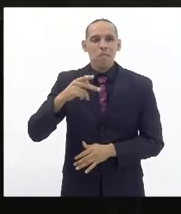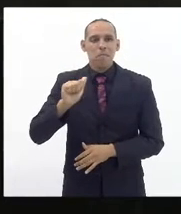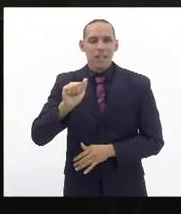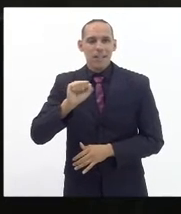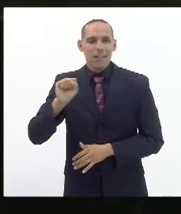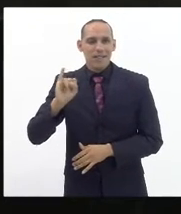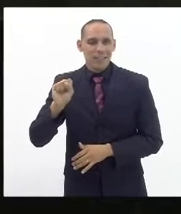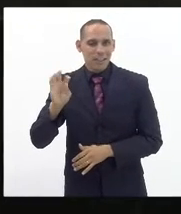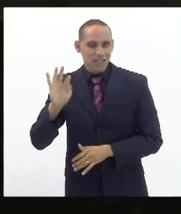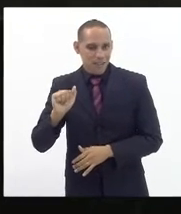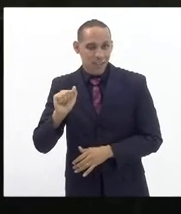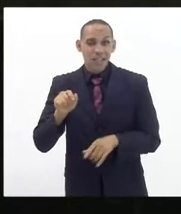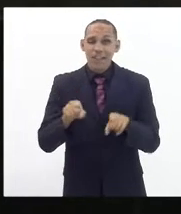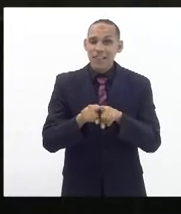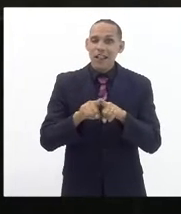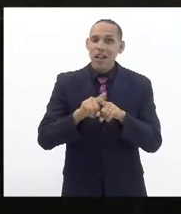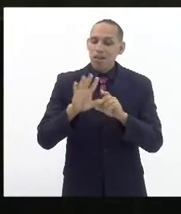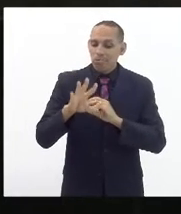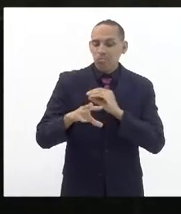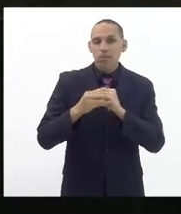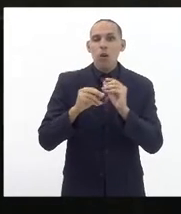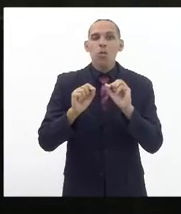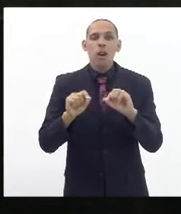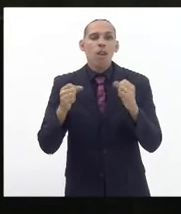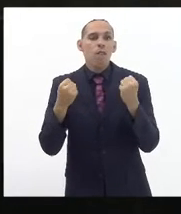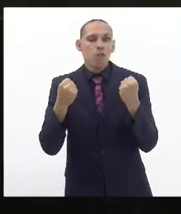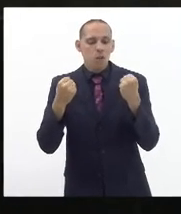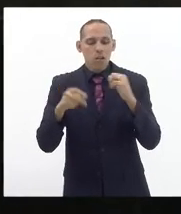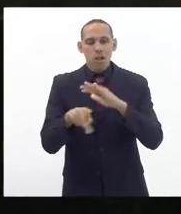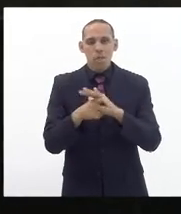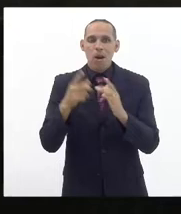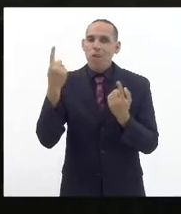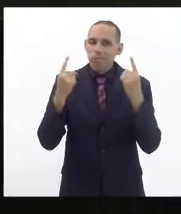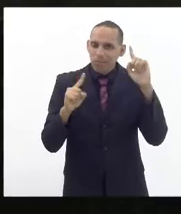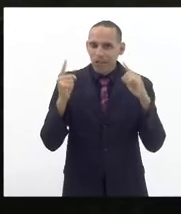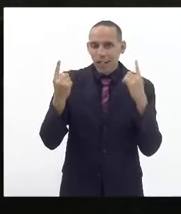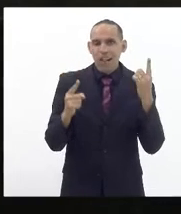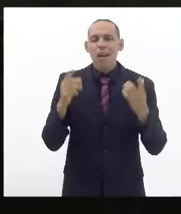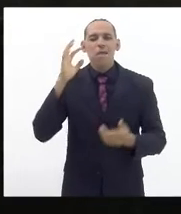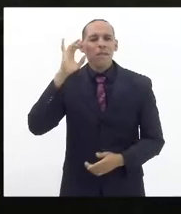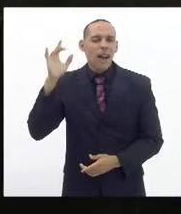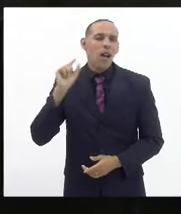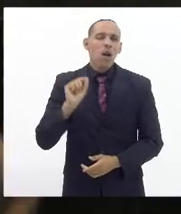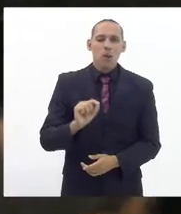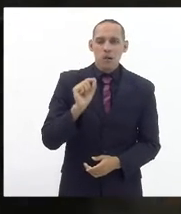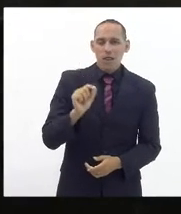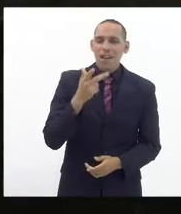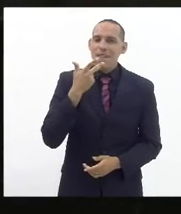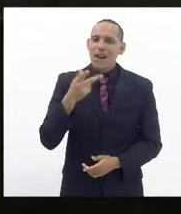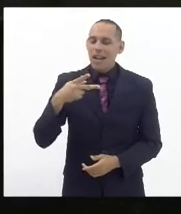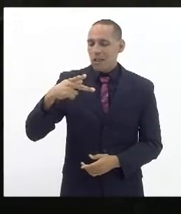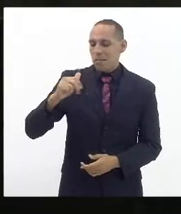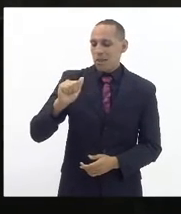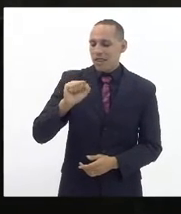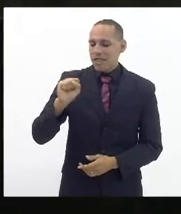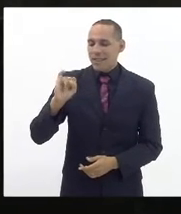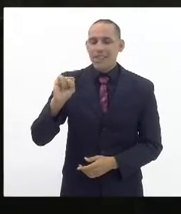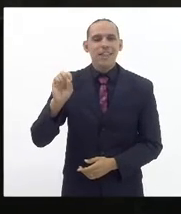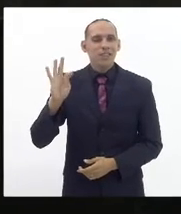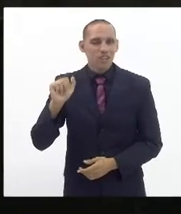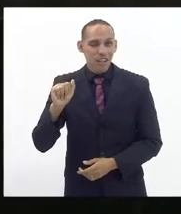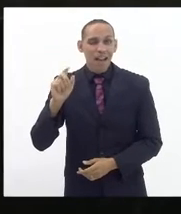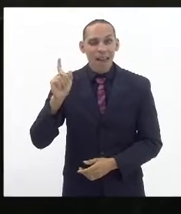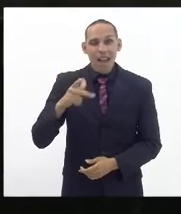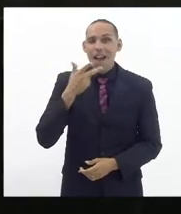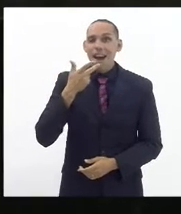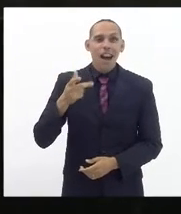uma aglutinação das forças do carnaval. Pensar que aqui falar sobre passistas é falar sobre a própria